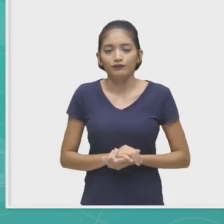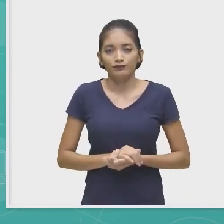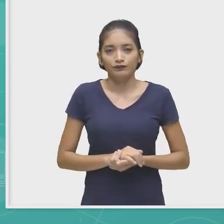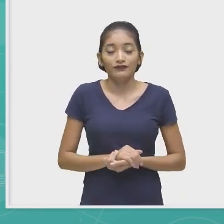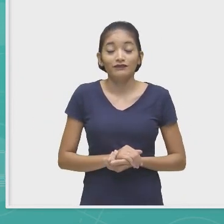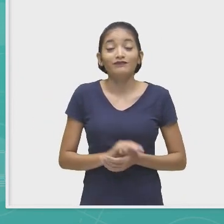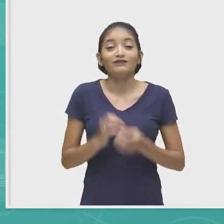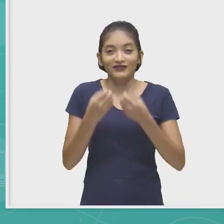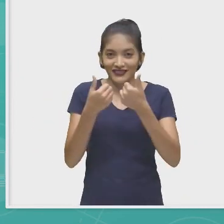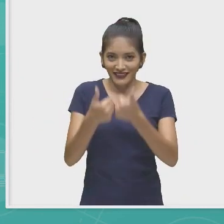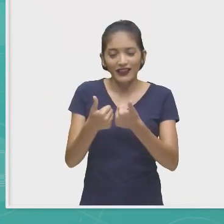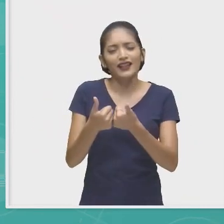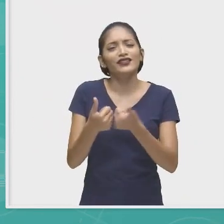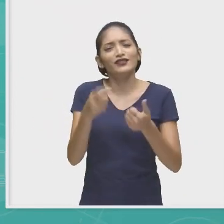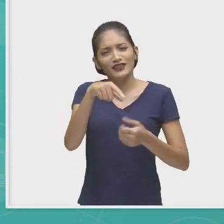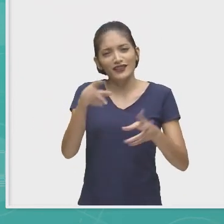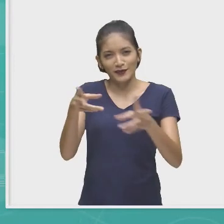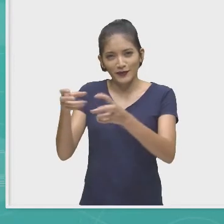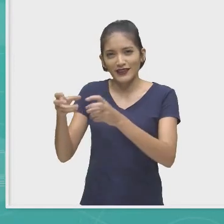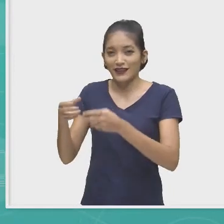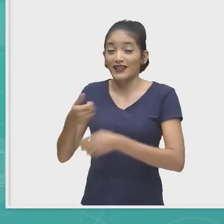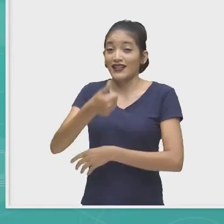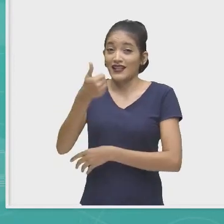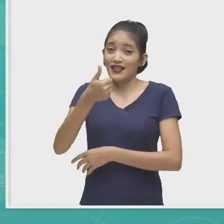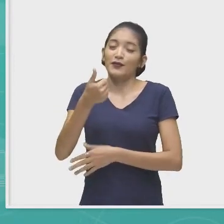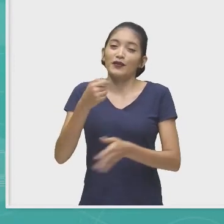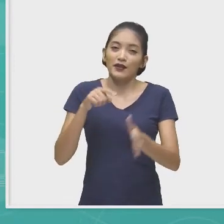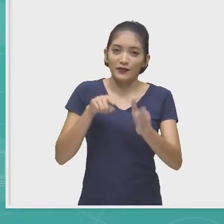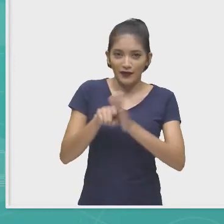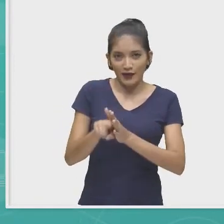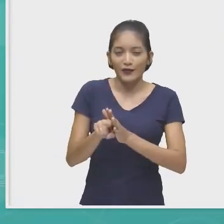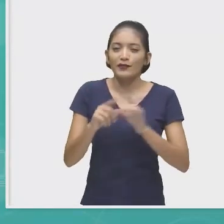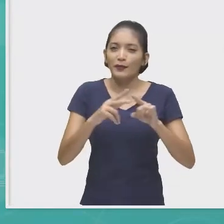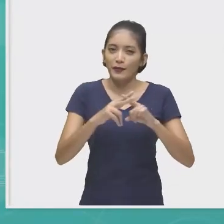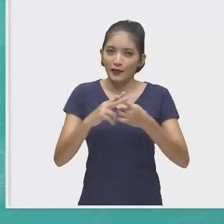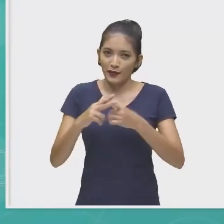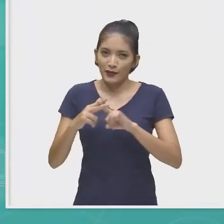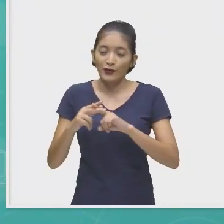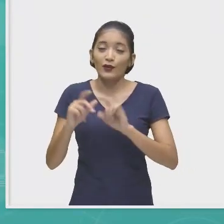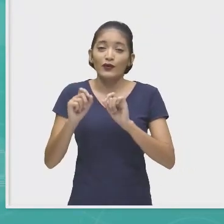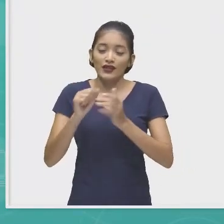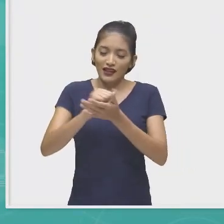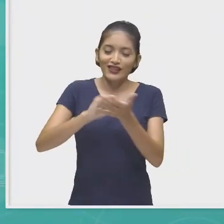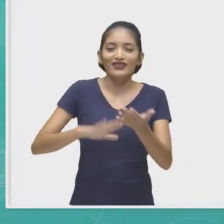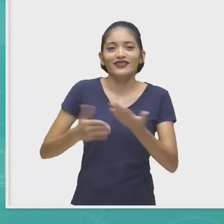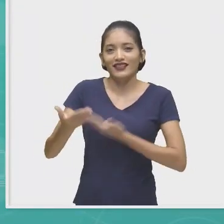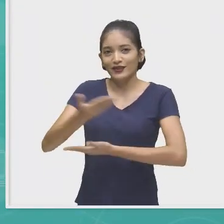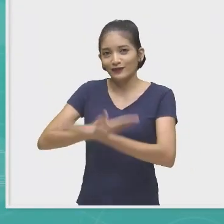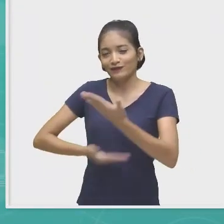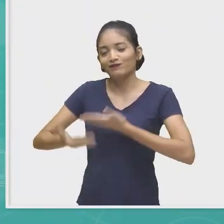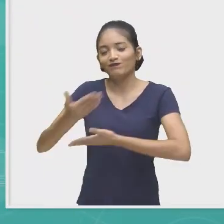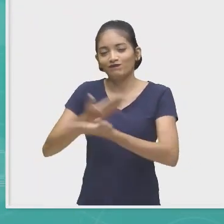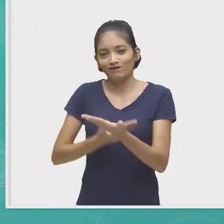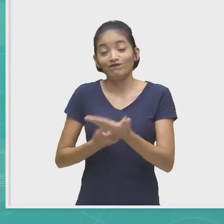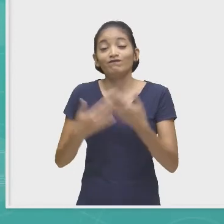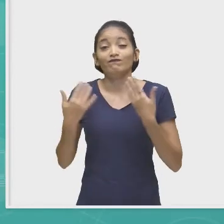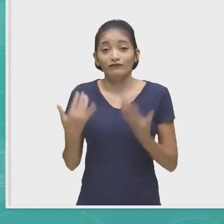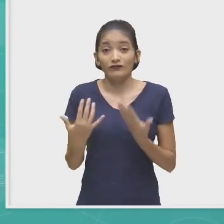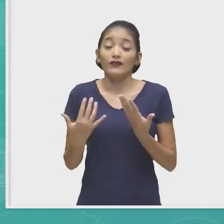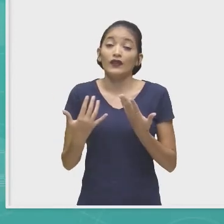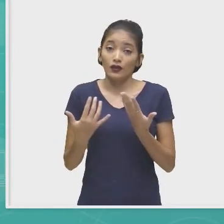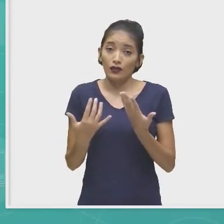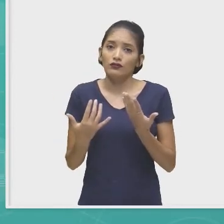Muito bem, então, como nós vimos aí na nossa correção, na nossa dinâmica local interativa, né, nós trabalhamos aí,